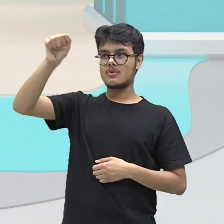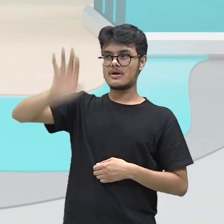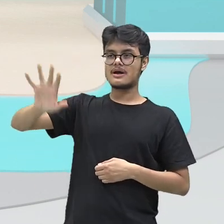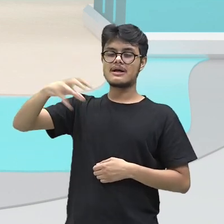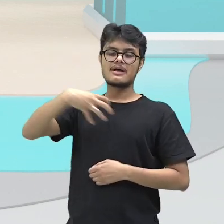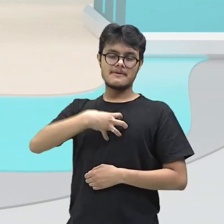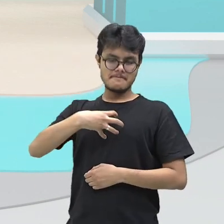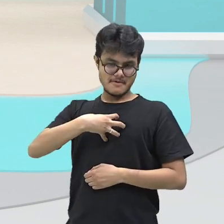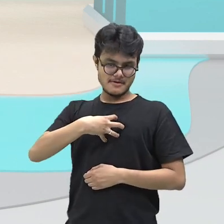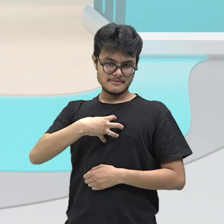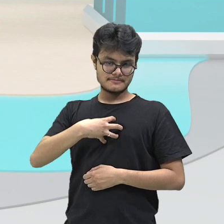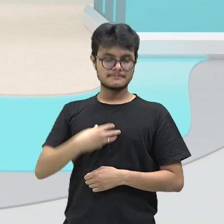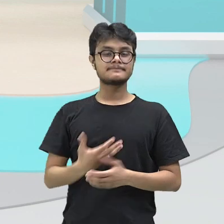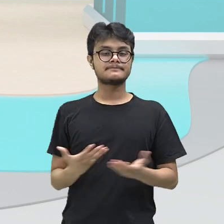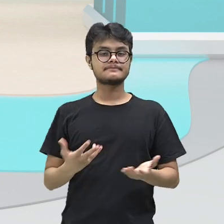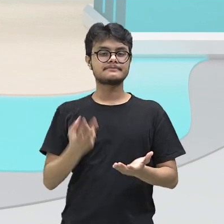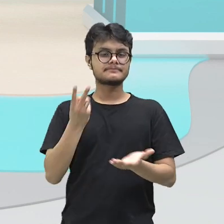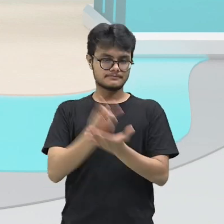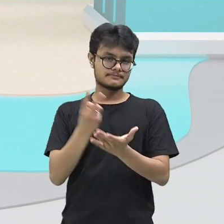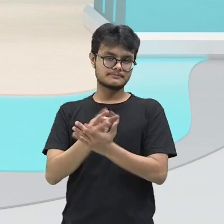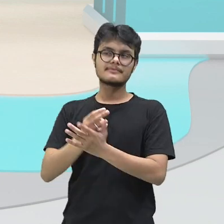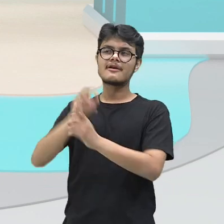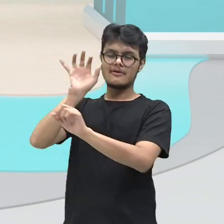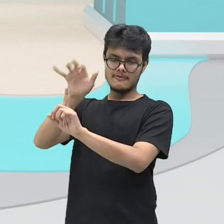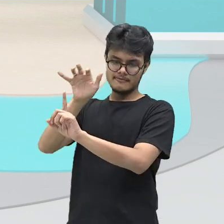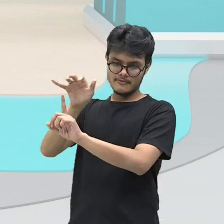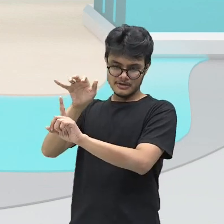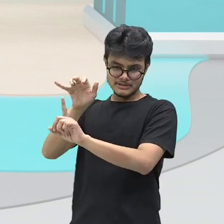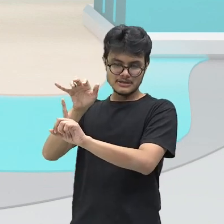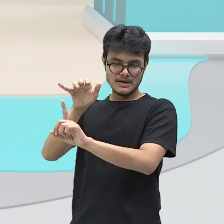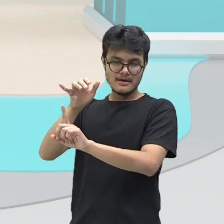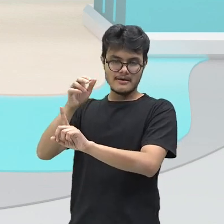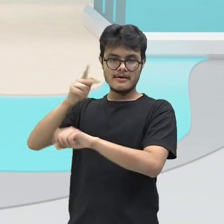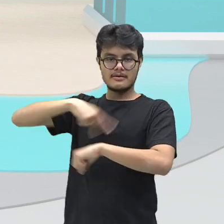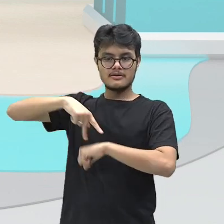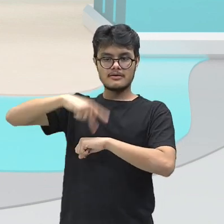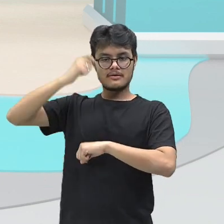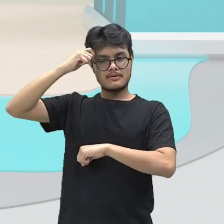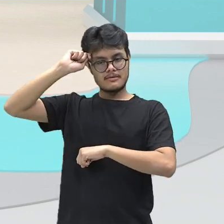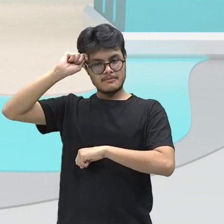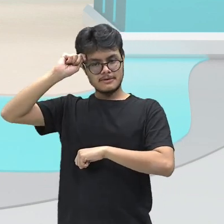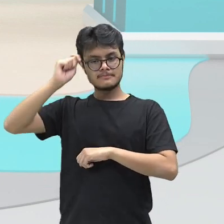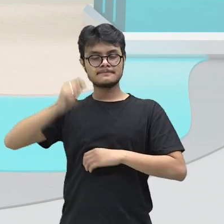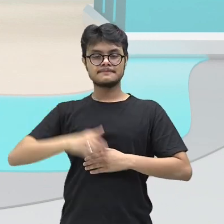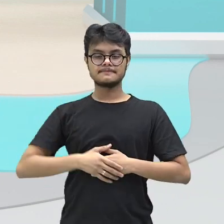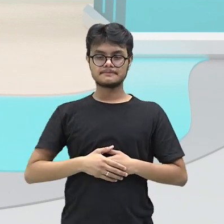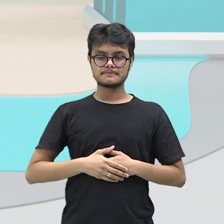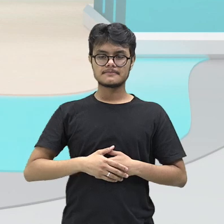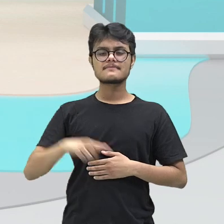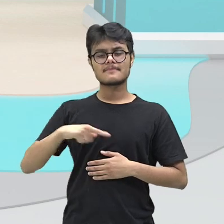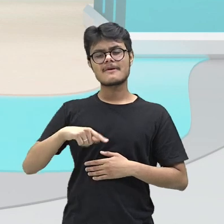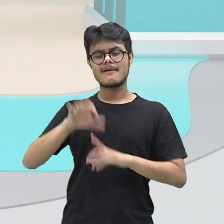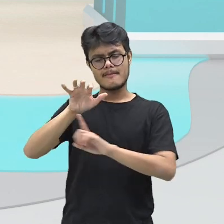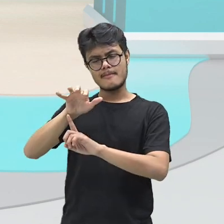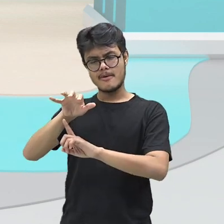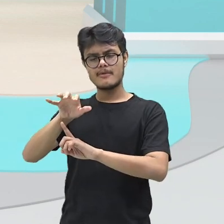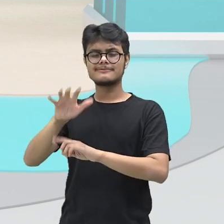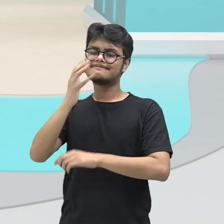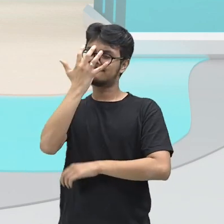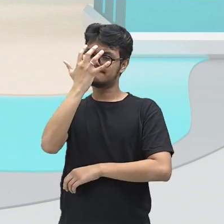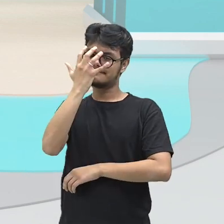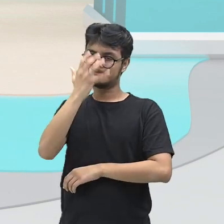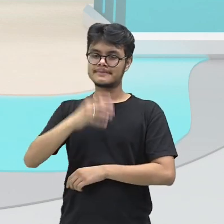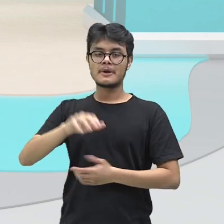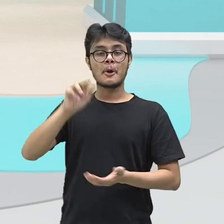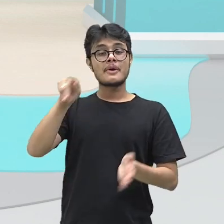um estado que ele tem forte influência da cultura africana, né? Então, isso reflete também no carnaval, né,